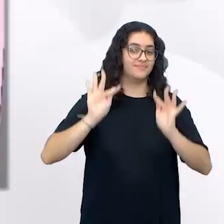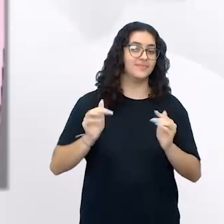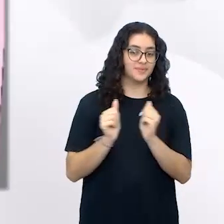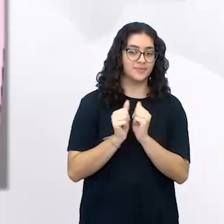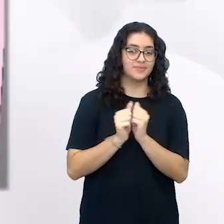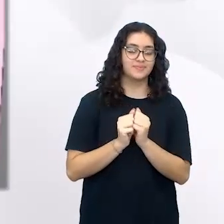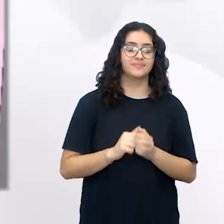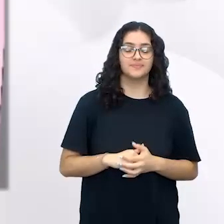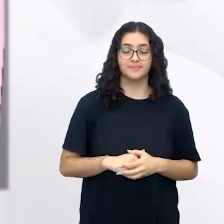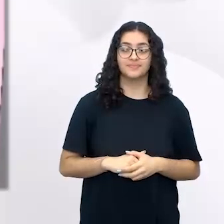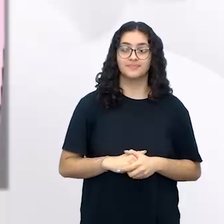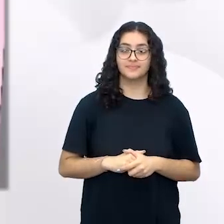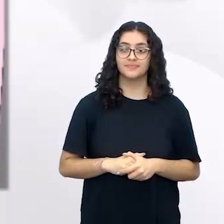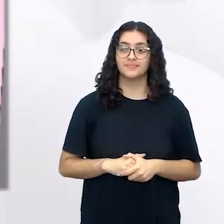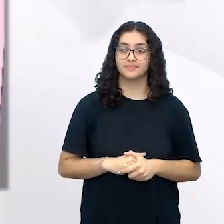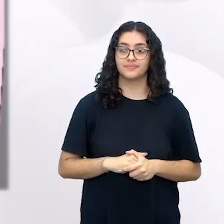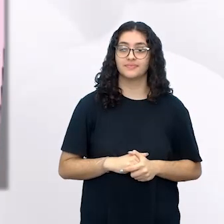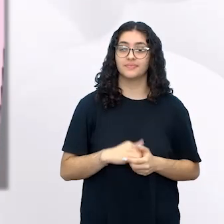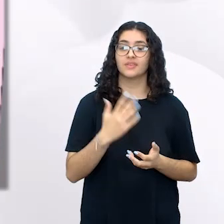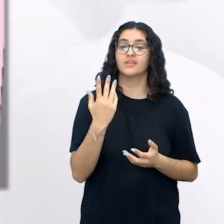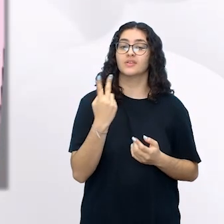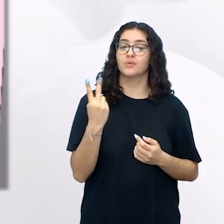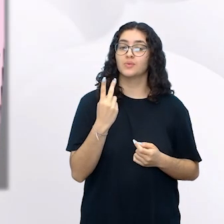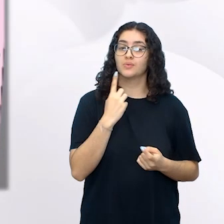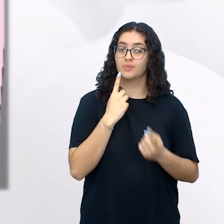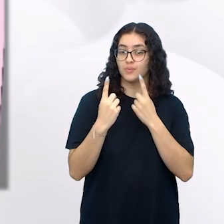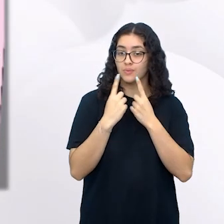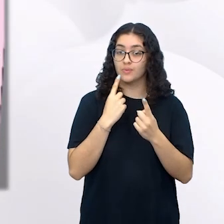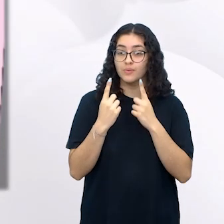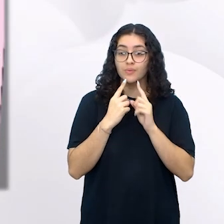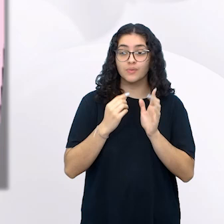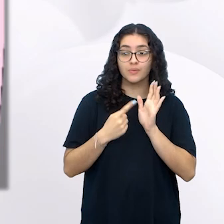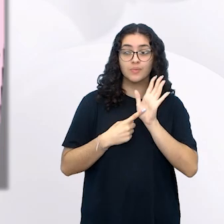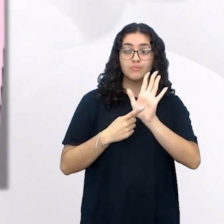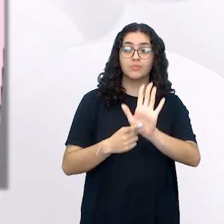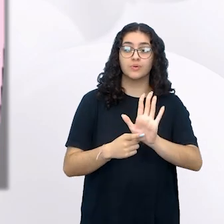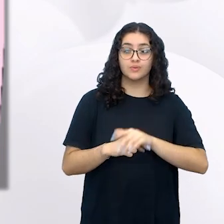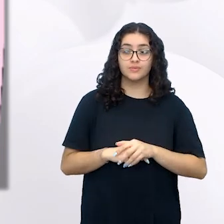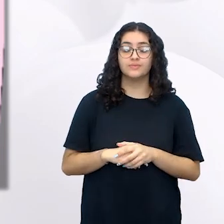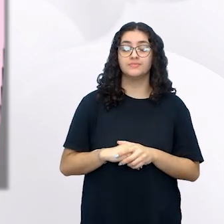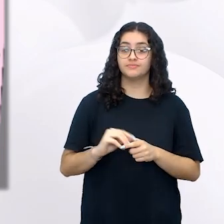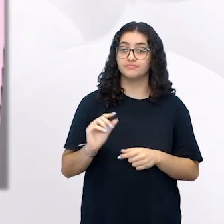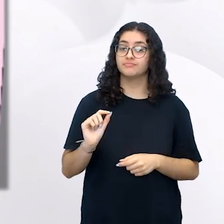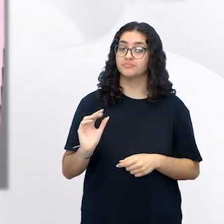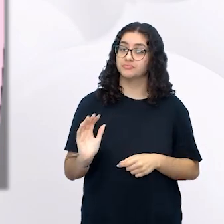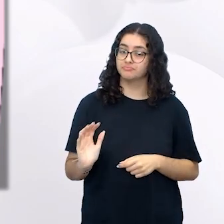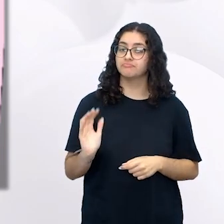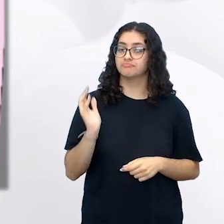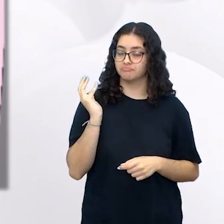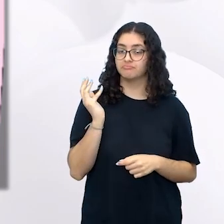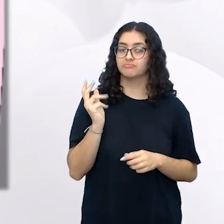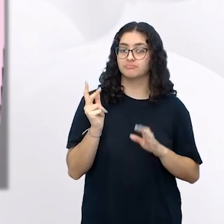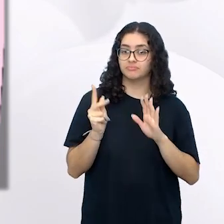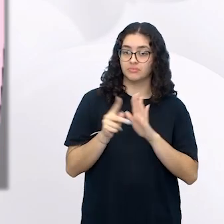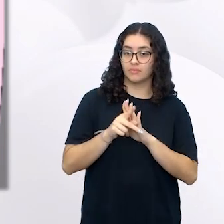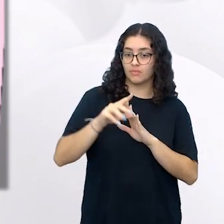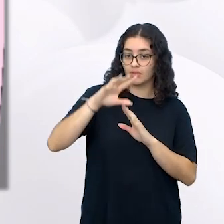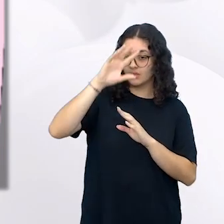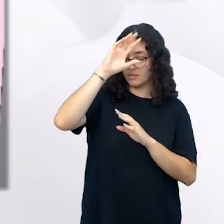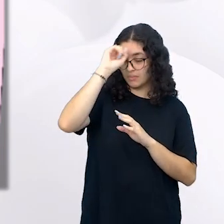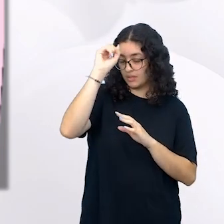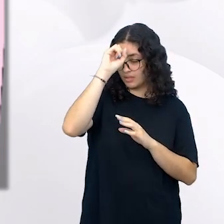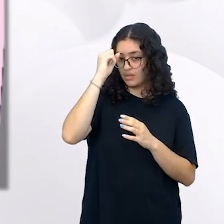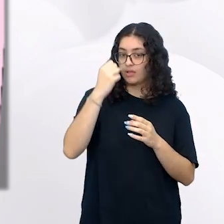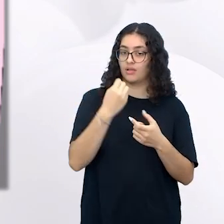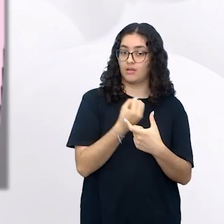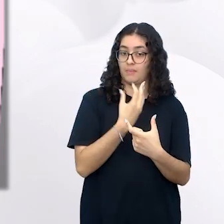conosco. Muito obrigado. Aqui o segundo diálogo, só para colocar aí o segundo diálogo que aconteceu do Programa de Alfabetização